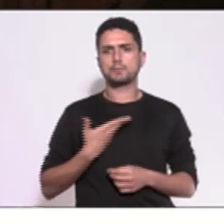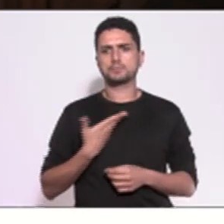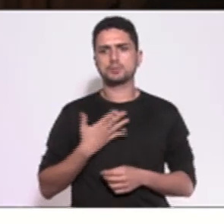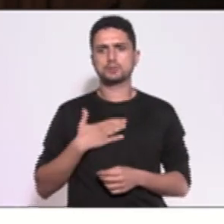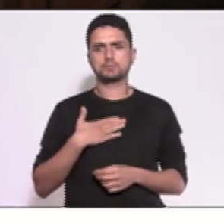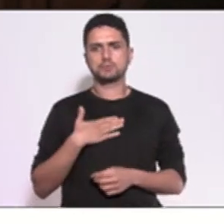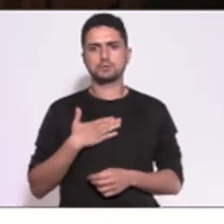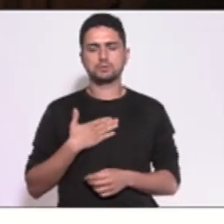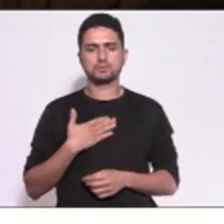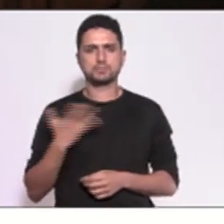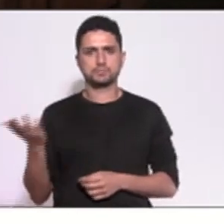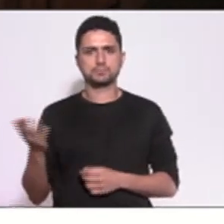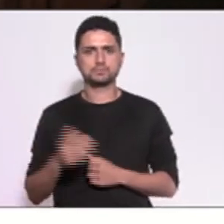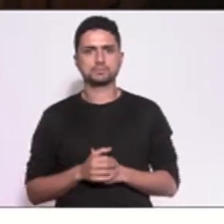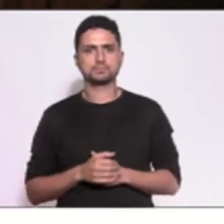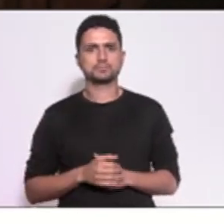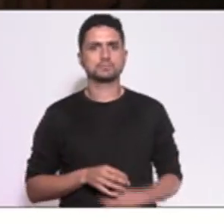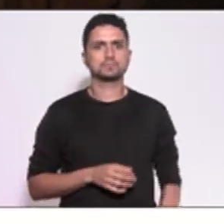querido deputado.